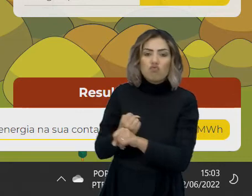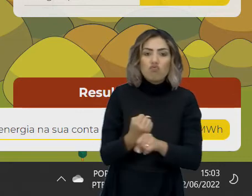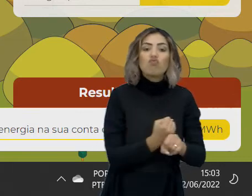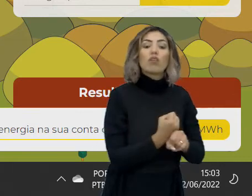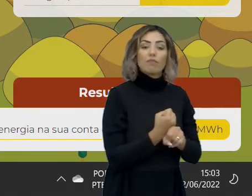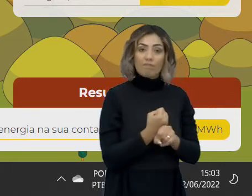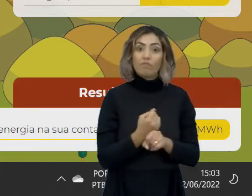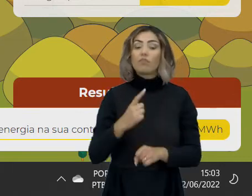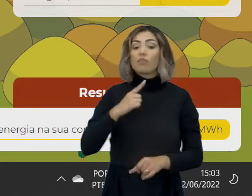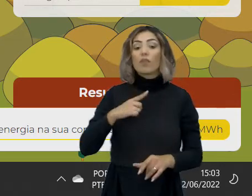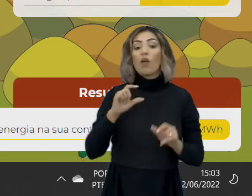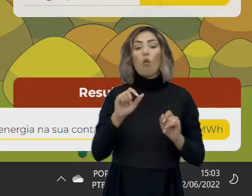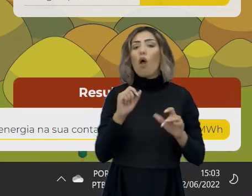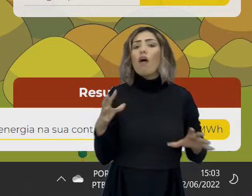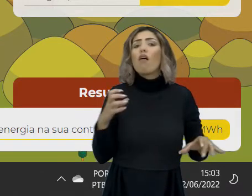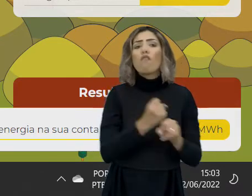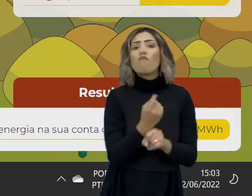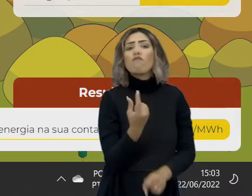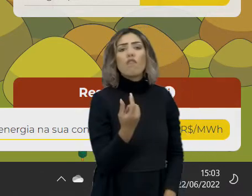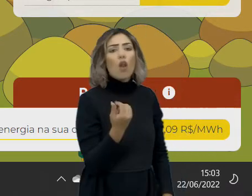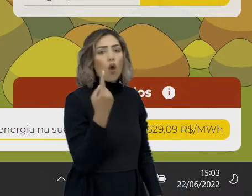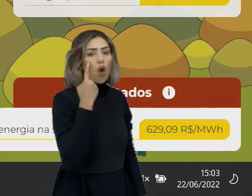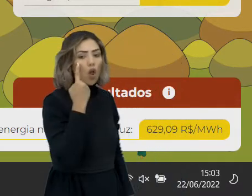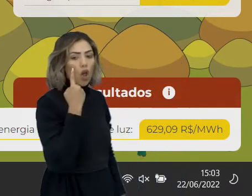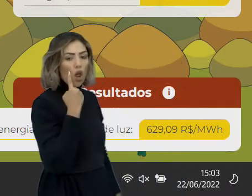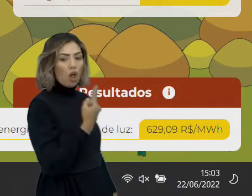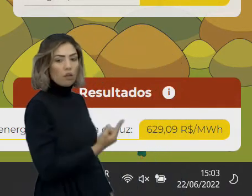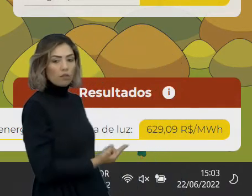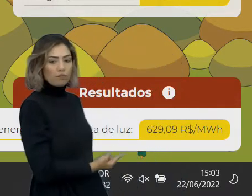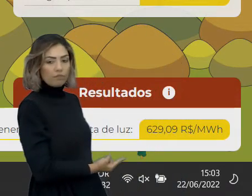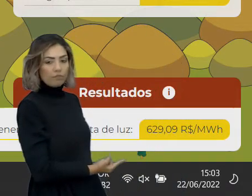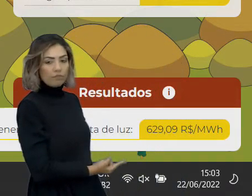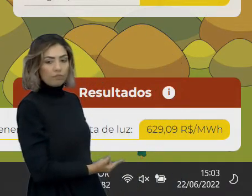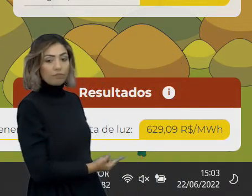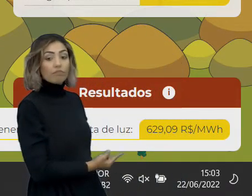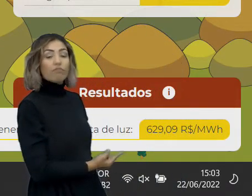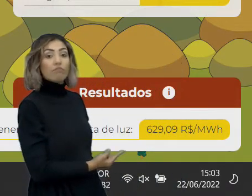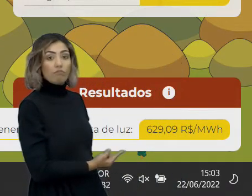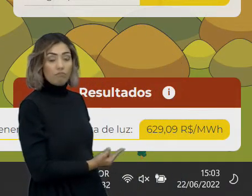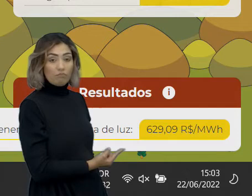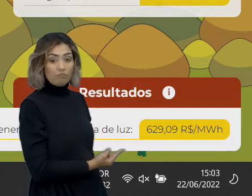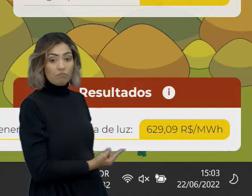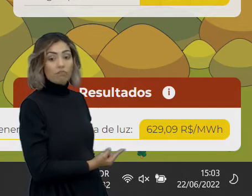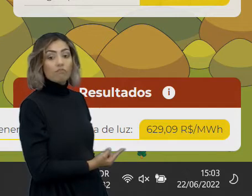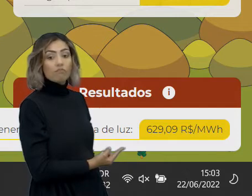3 trilhões, 775 bilhões. Mas o preço foi bem mais alto, R$